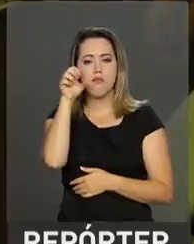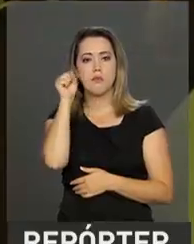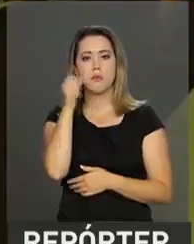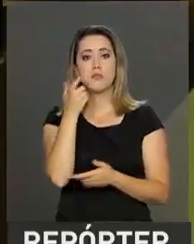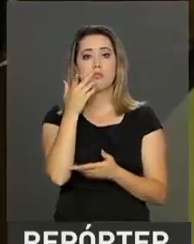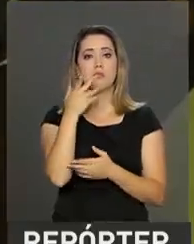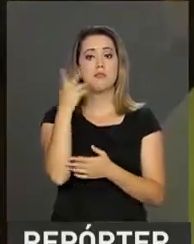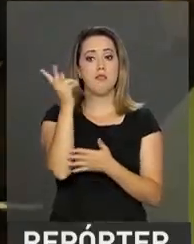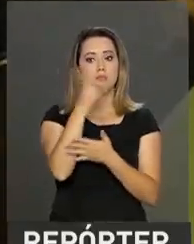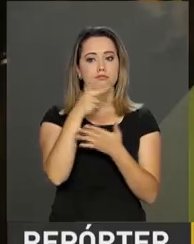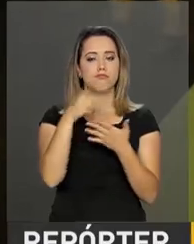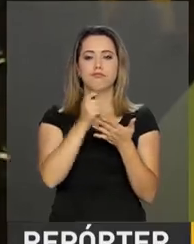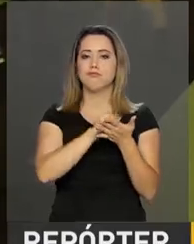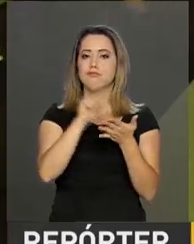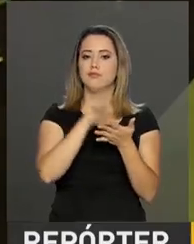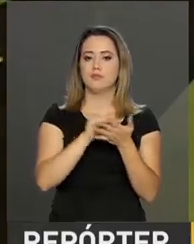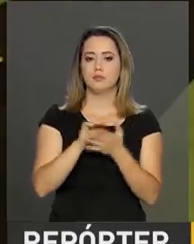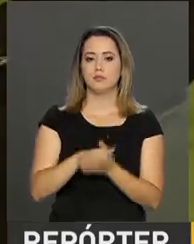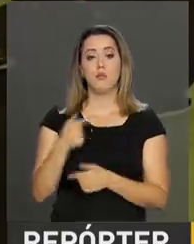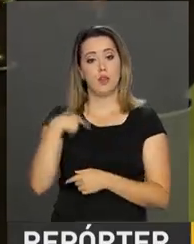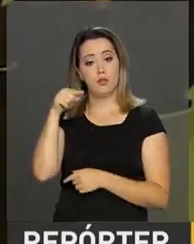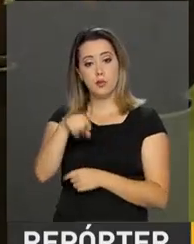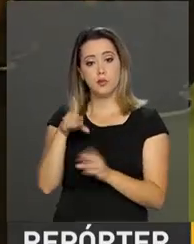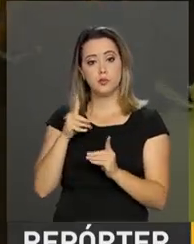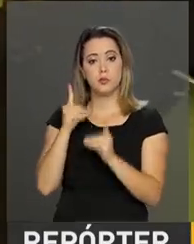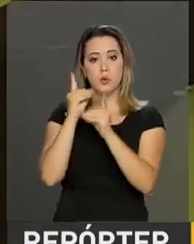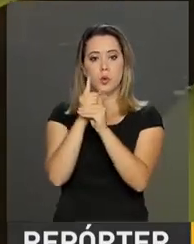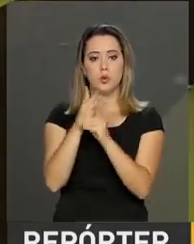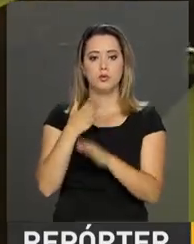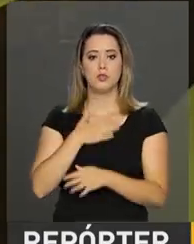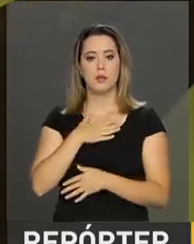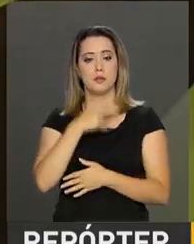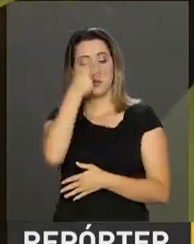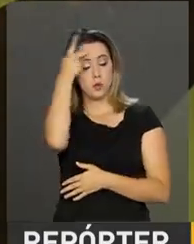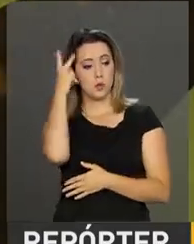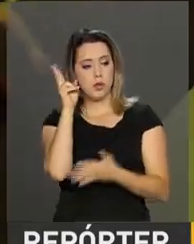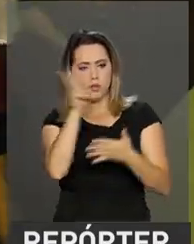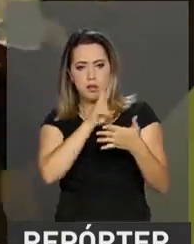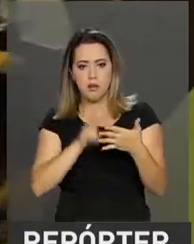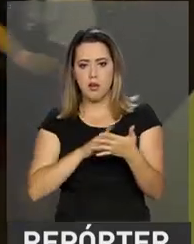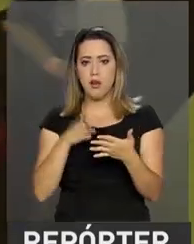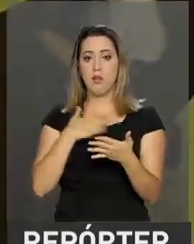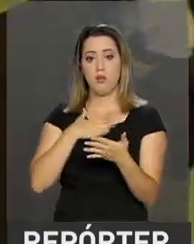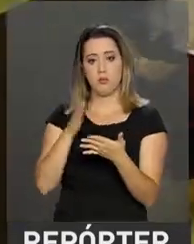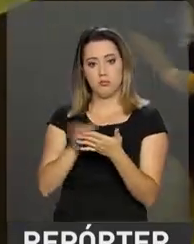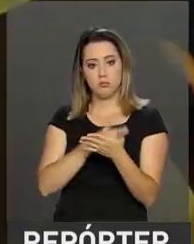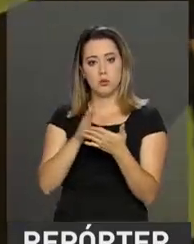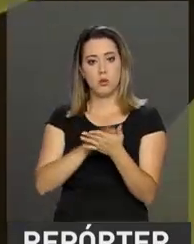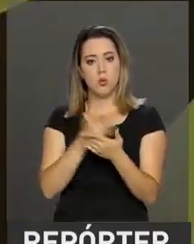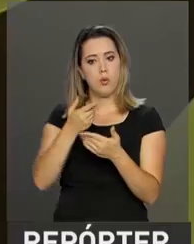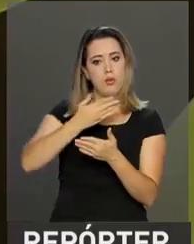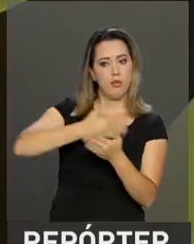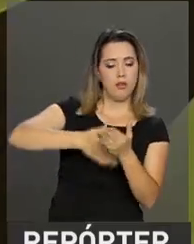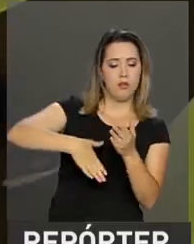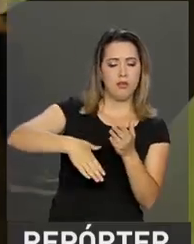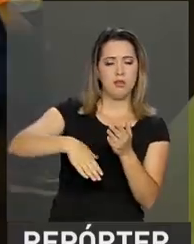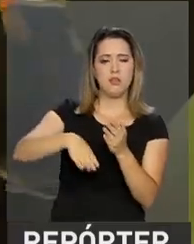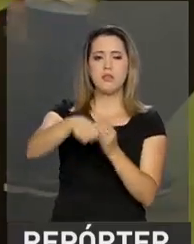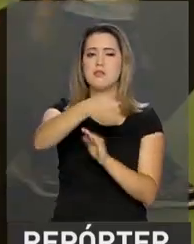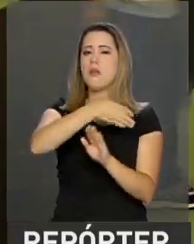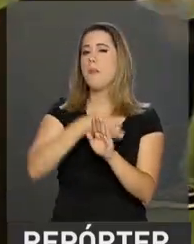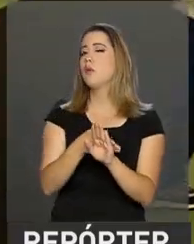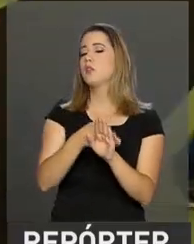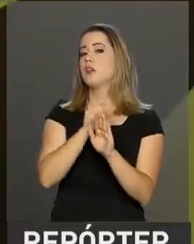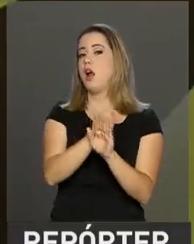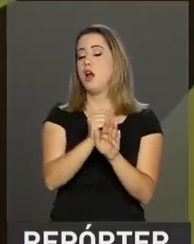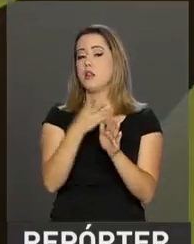Eu vim fazer um encontro com os meus leitores, contando para eles os bastidores, o que está por trás da criação literária. A criança,